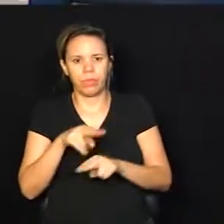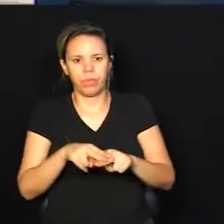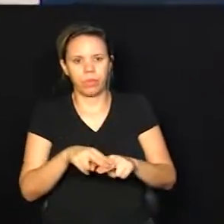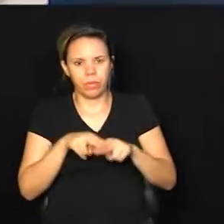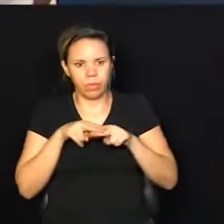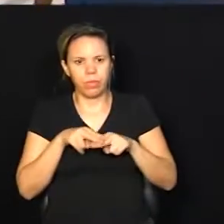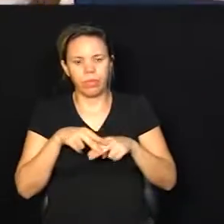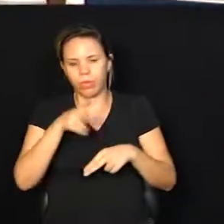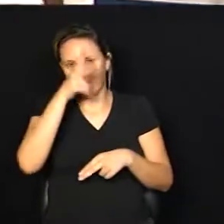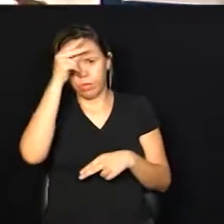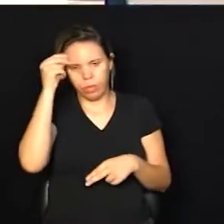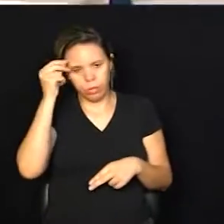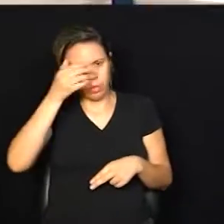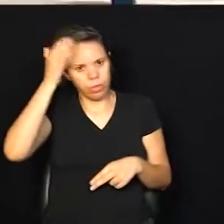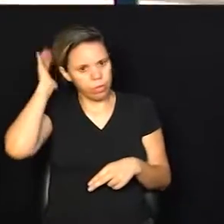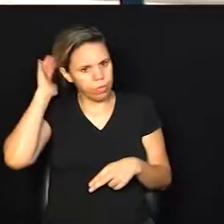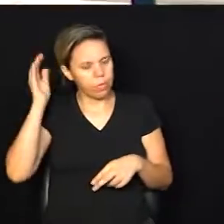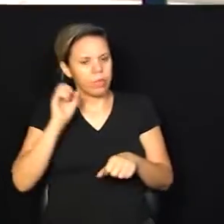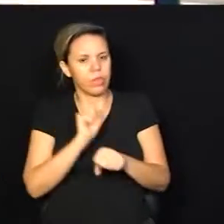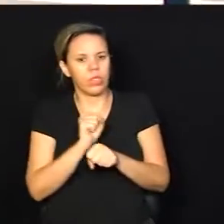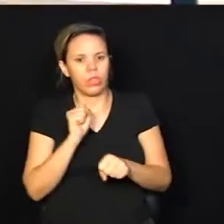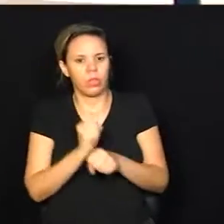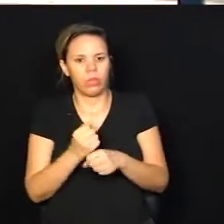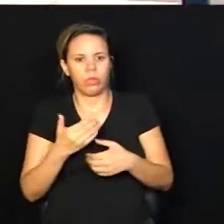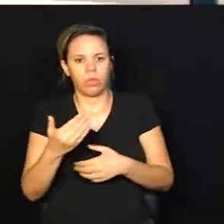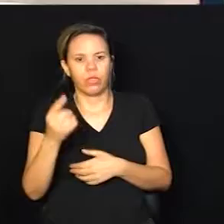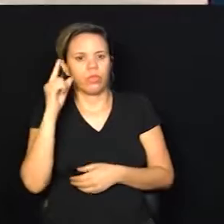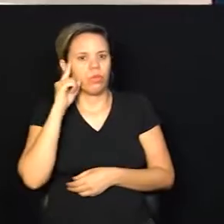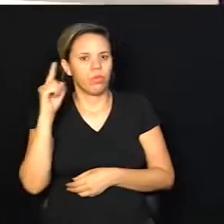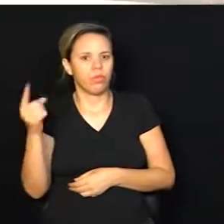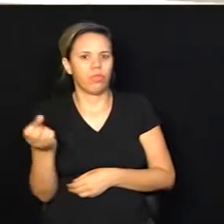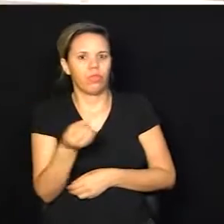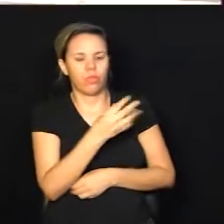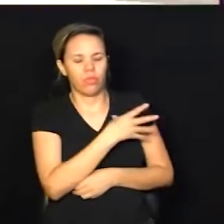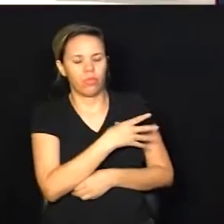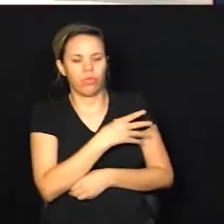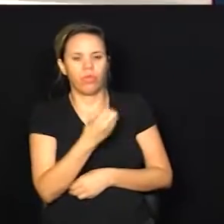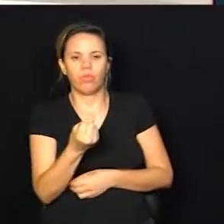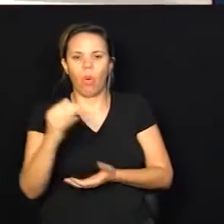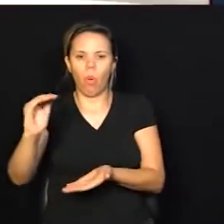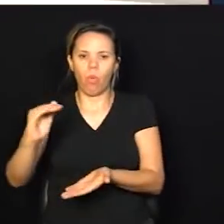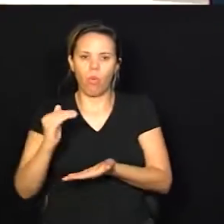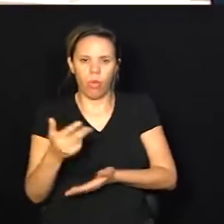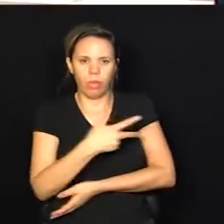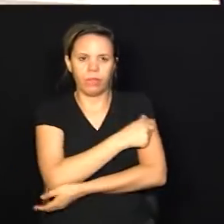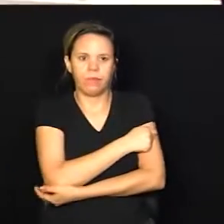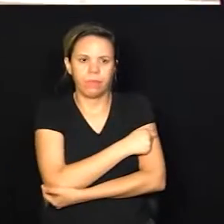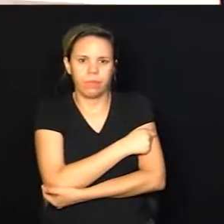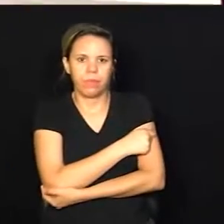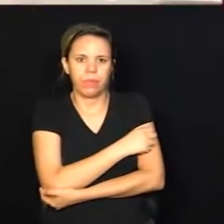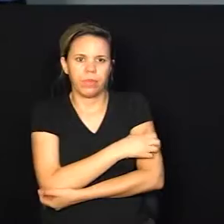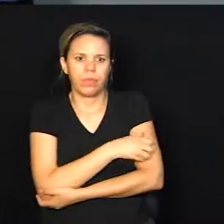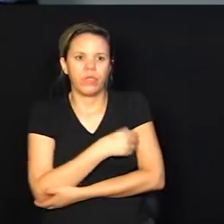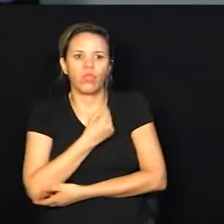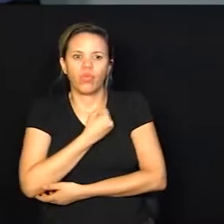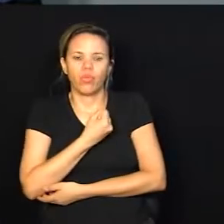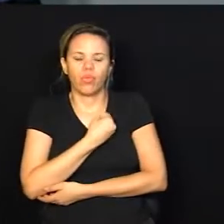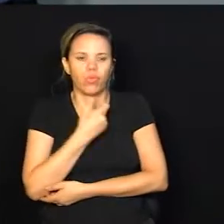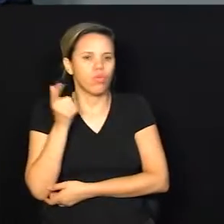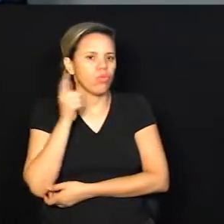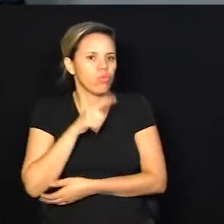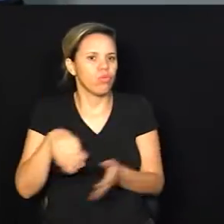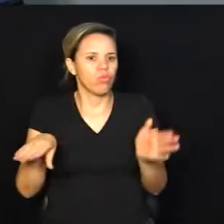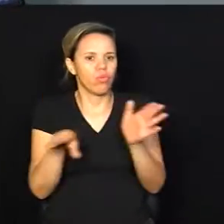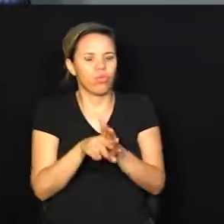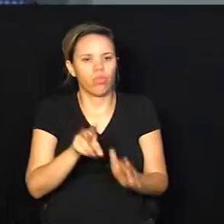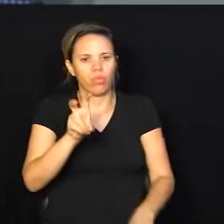da cidade. Por isso, o prefeito Dário Saad espera para os próximos dias um novo carregamento com as vacinas. Esse número de